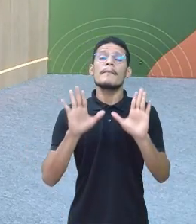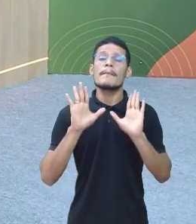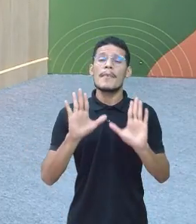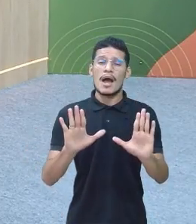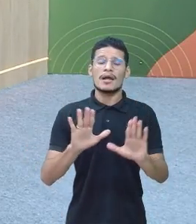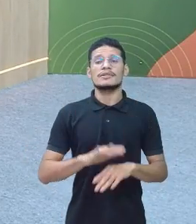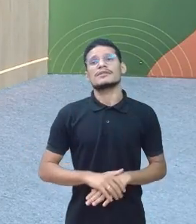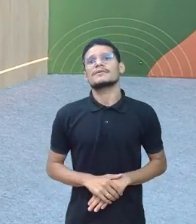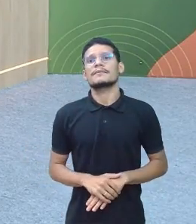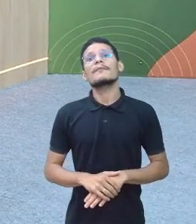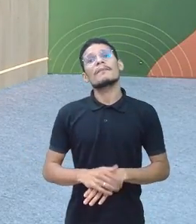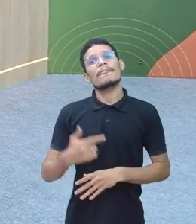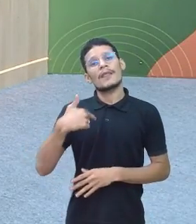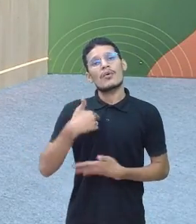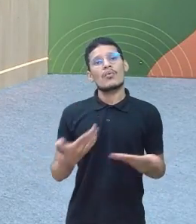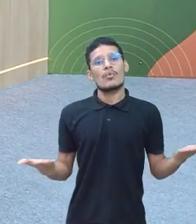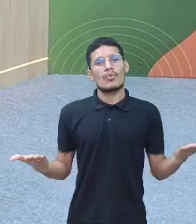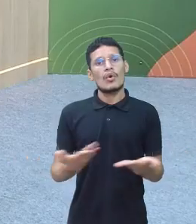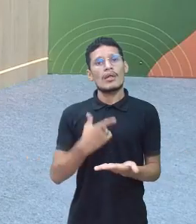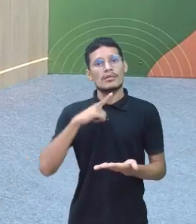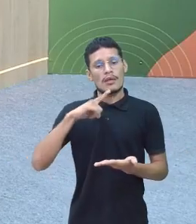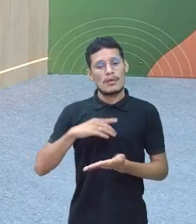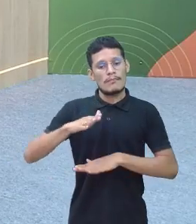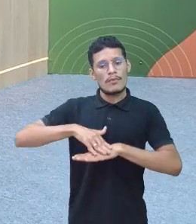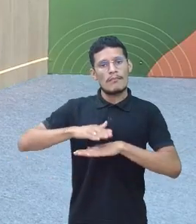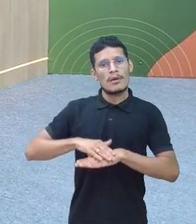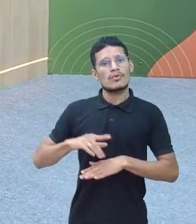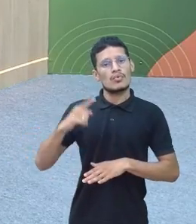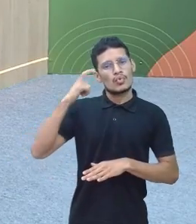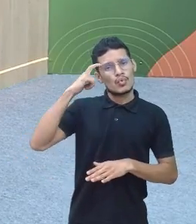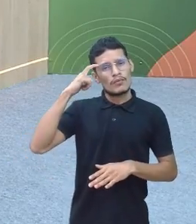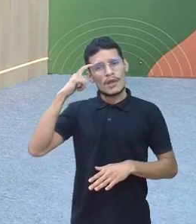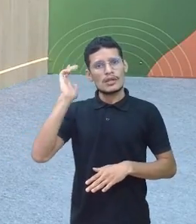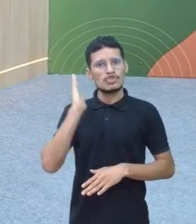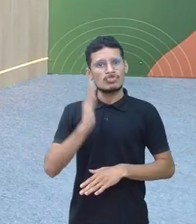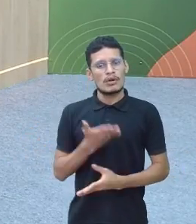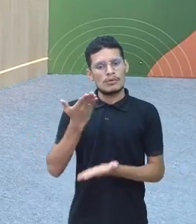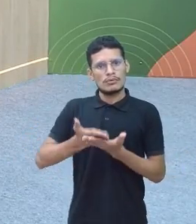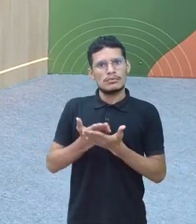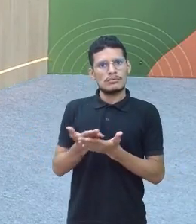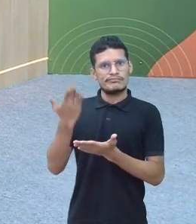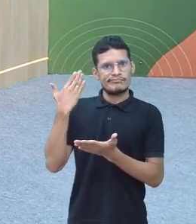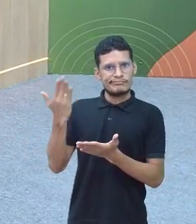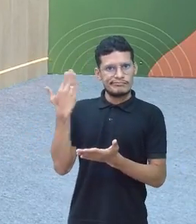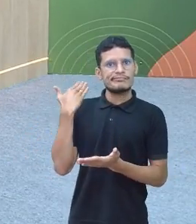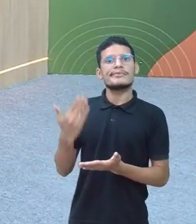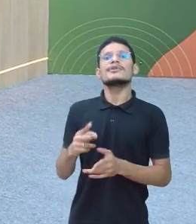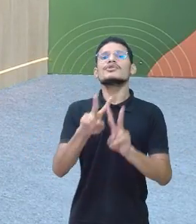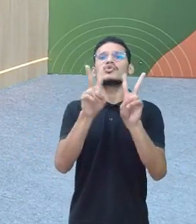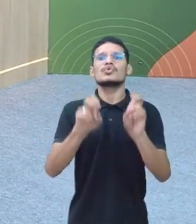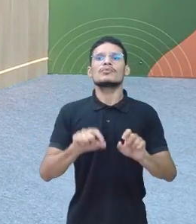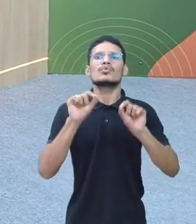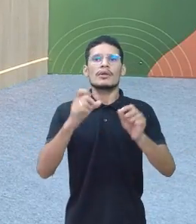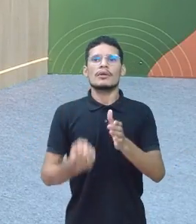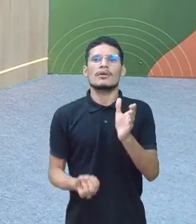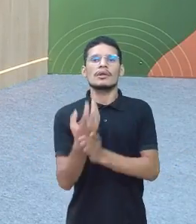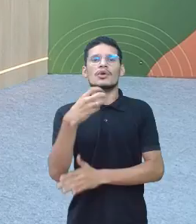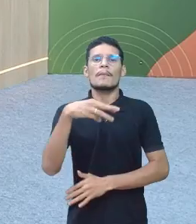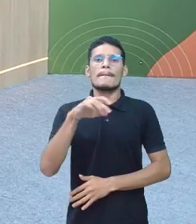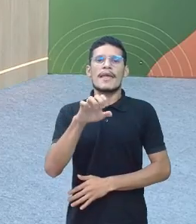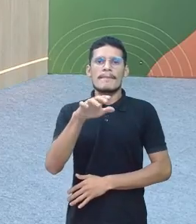Mas aí eu entro num ponto de questionamento que eu já tinha debatido com vocês na aula passada, que é sobre a produção de